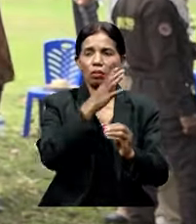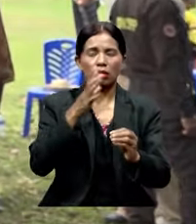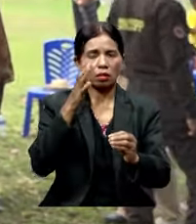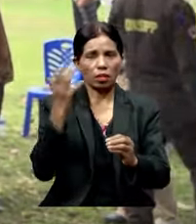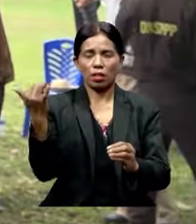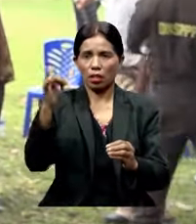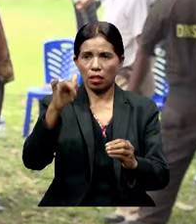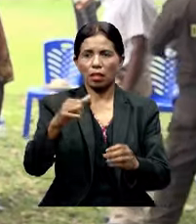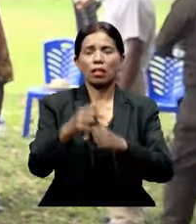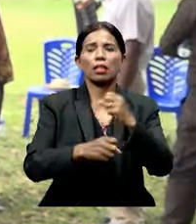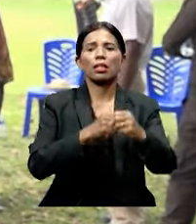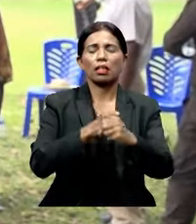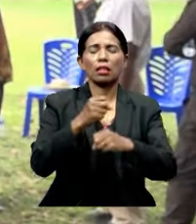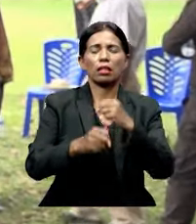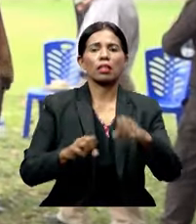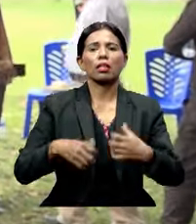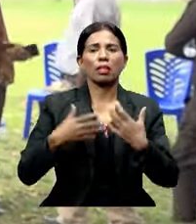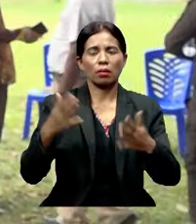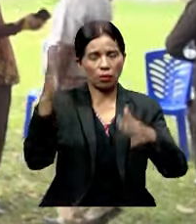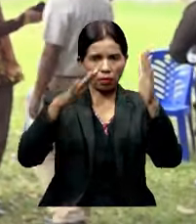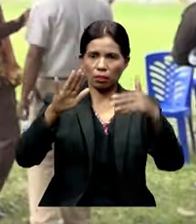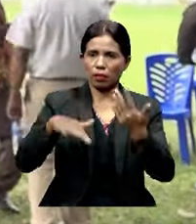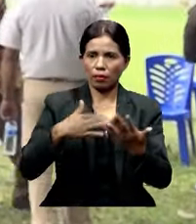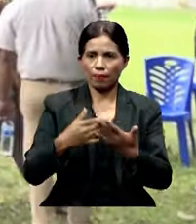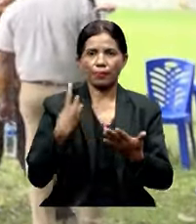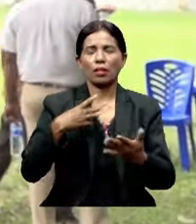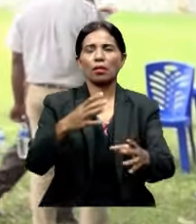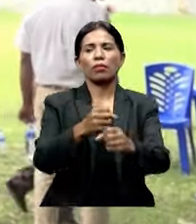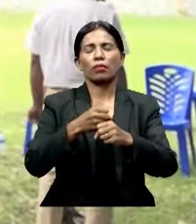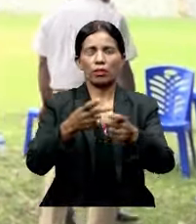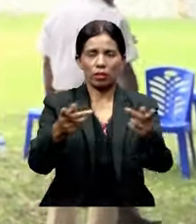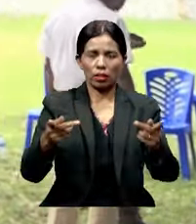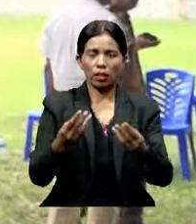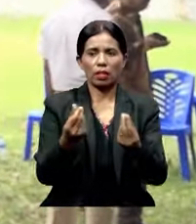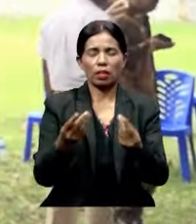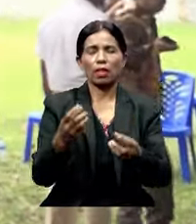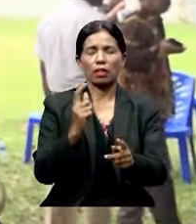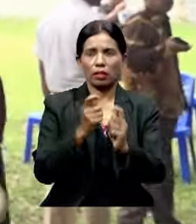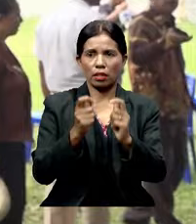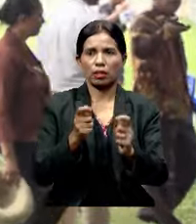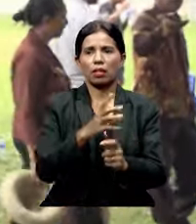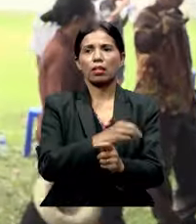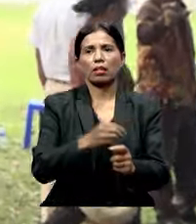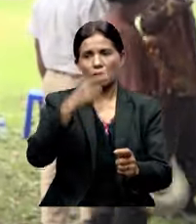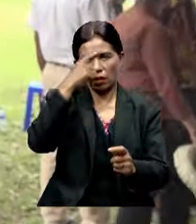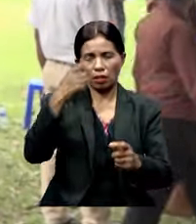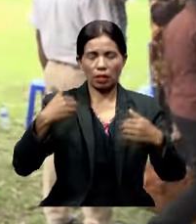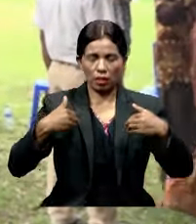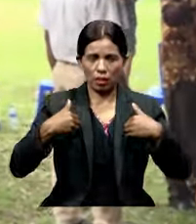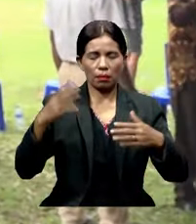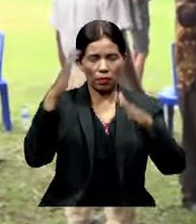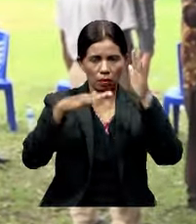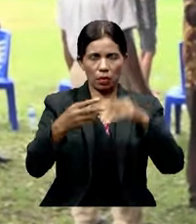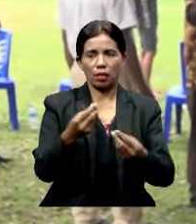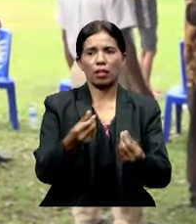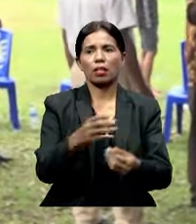produção tintina na hira, problema ser outro, e tá foti rai, halo teste, identifica problemas, cada produção menos, também temos o problema rai.